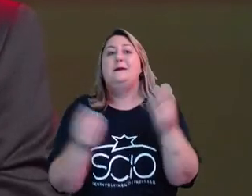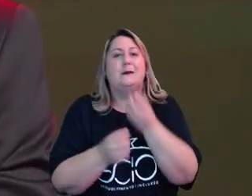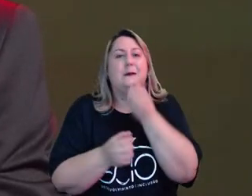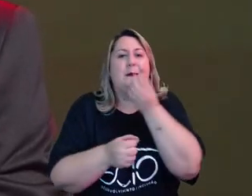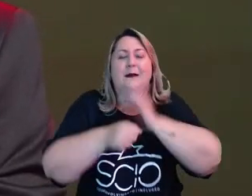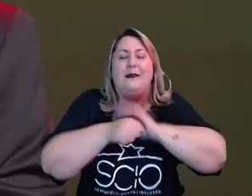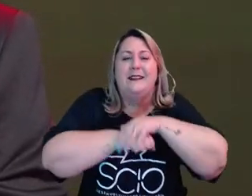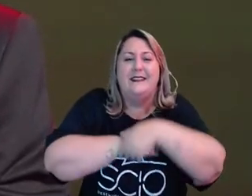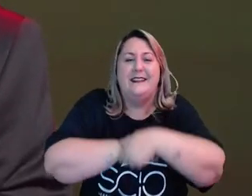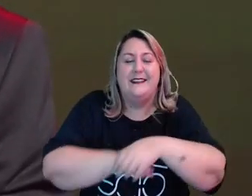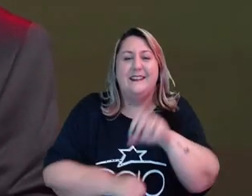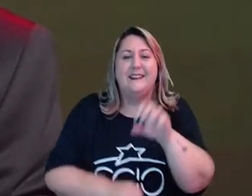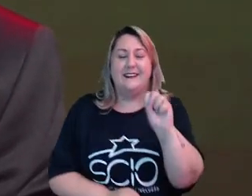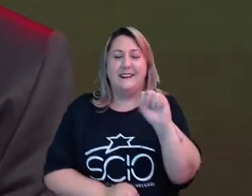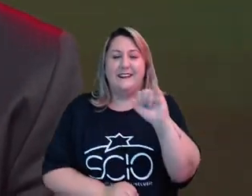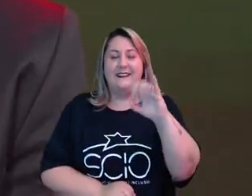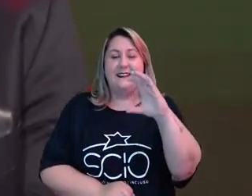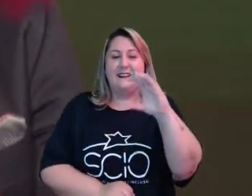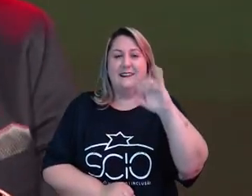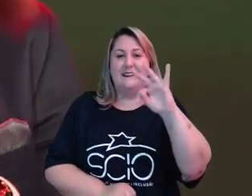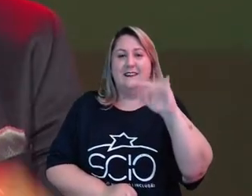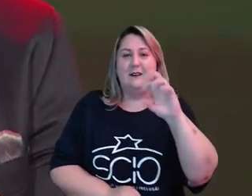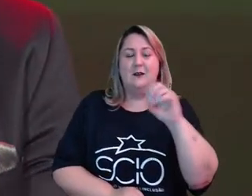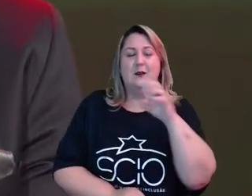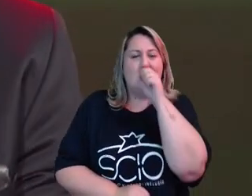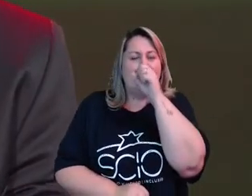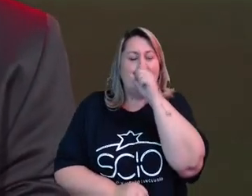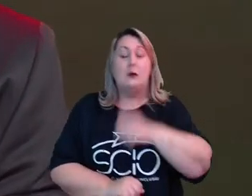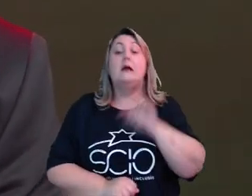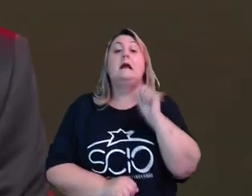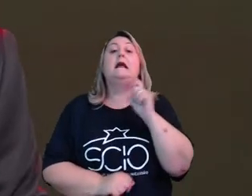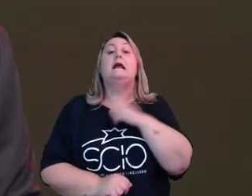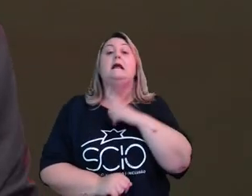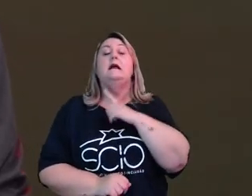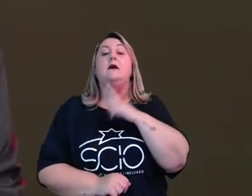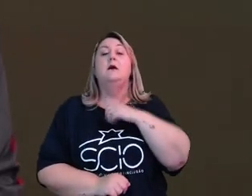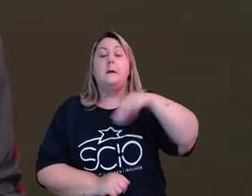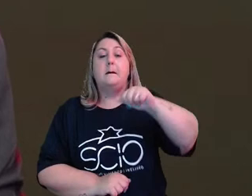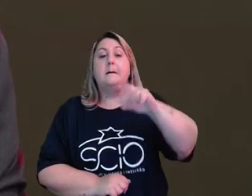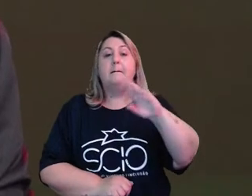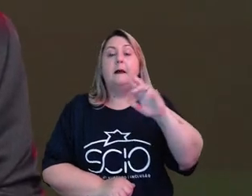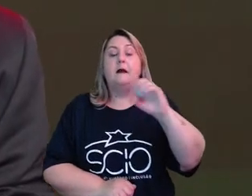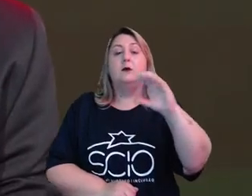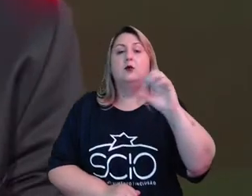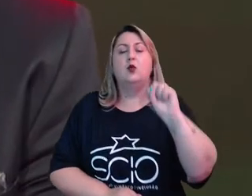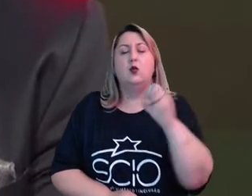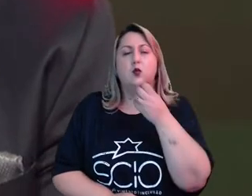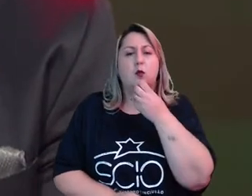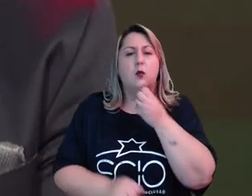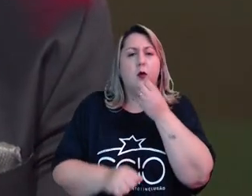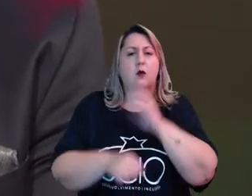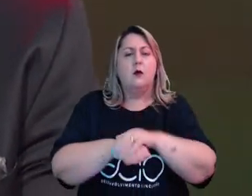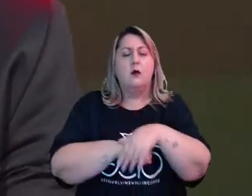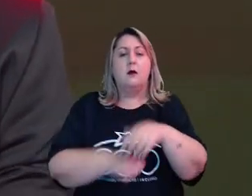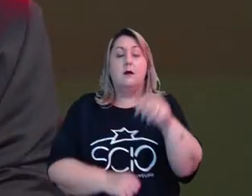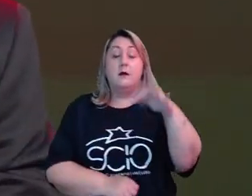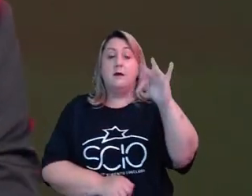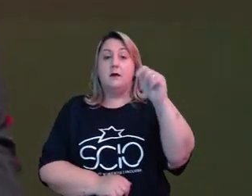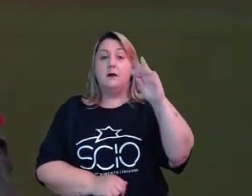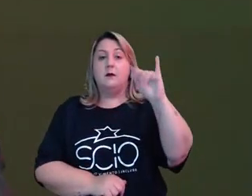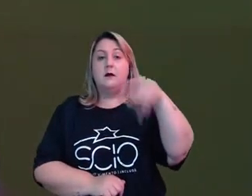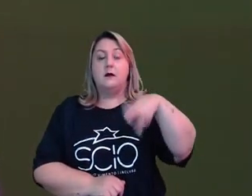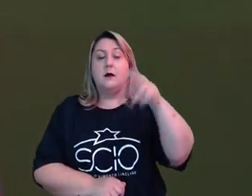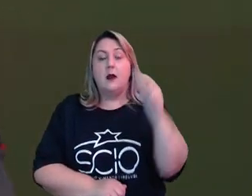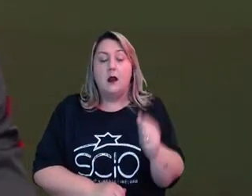muito boa noite, Citro Suco! Deixa eu ver quem tá aqui comigo. Marcos Paulo, boa noite, Marcos. Fabiano Anúncio, boa